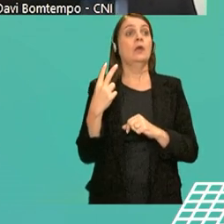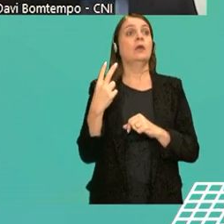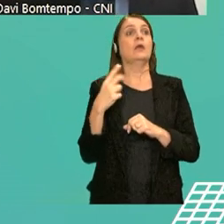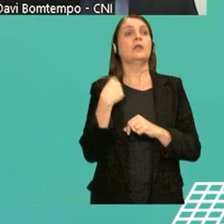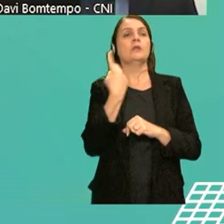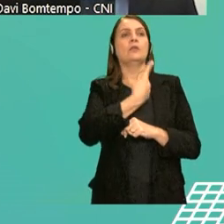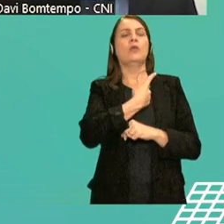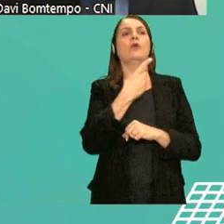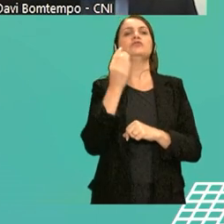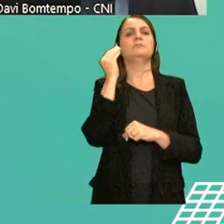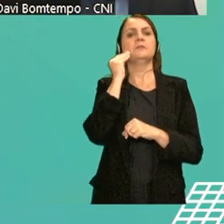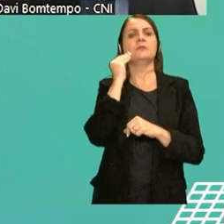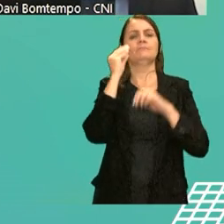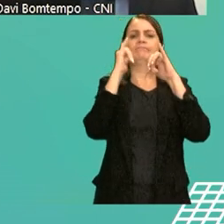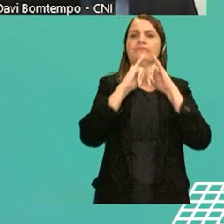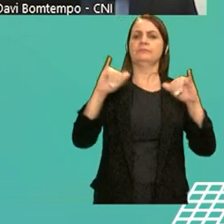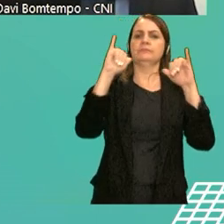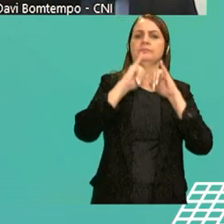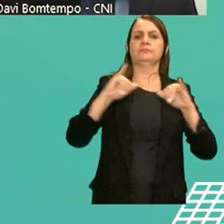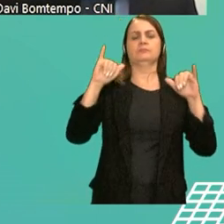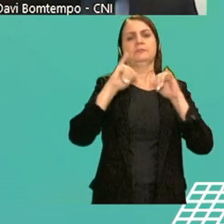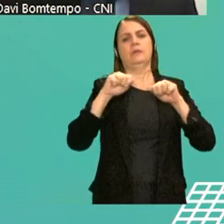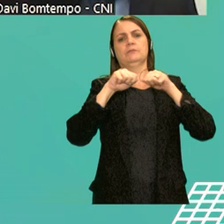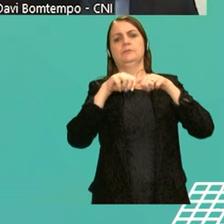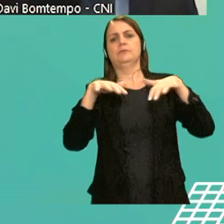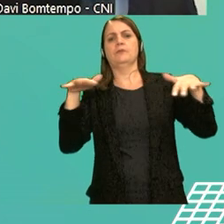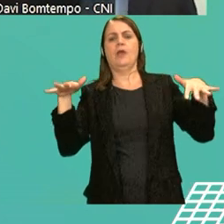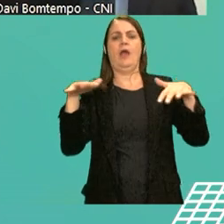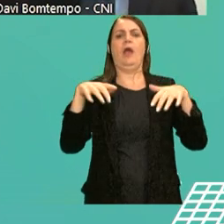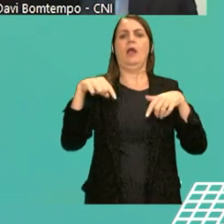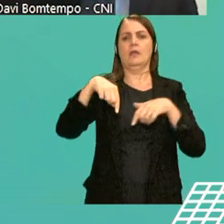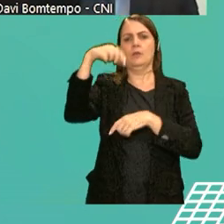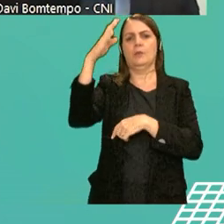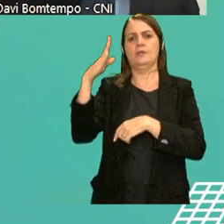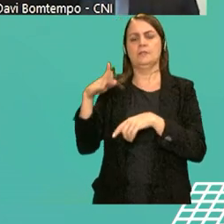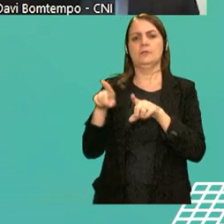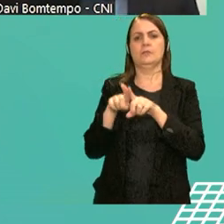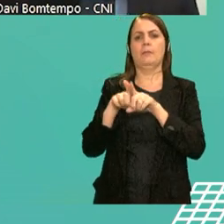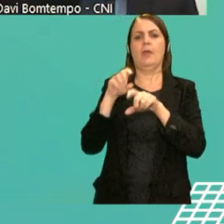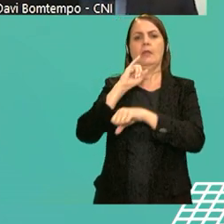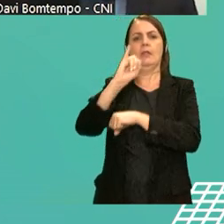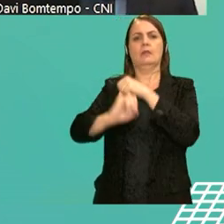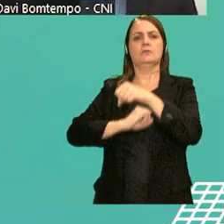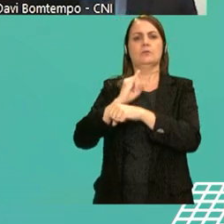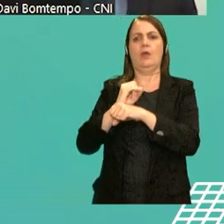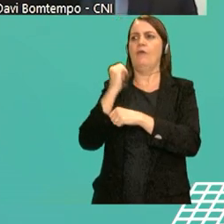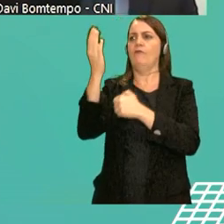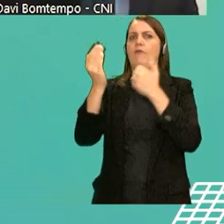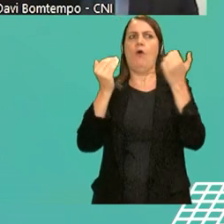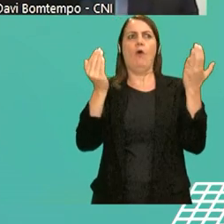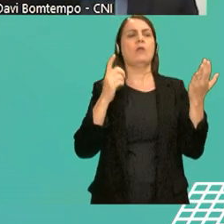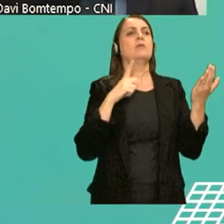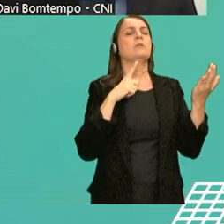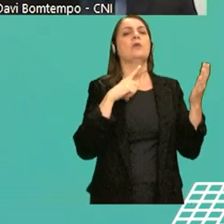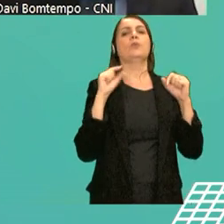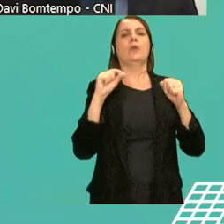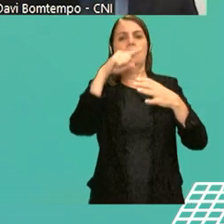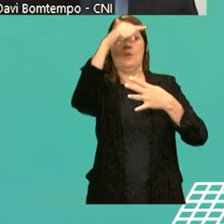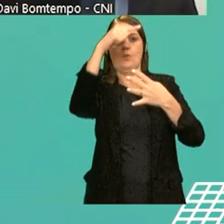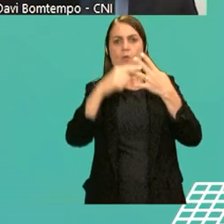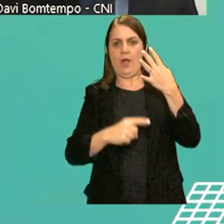publicidade, tanto a nível doméstico quanto a nível internacional. Então, temos aqui quatro pilares que têm